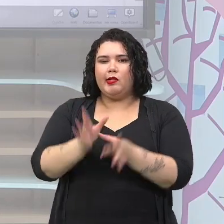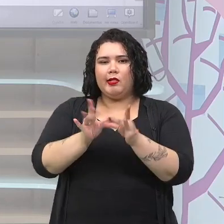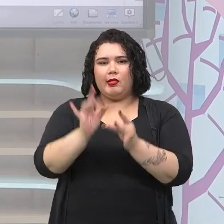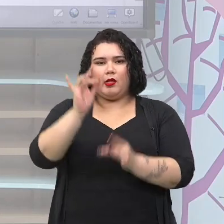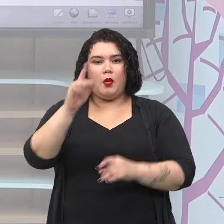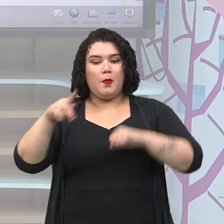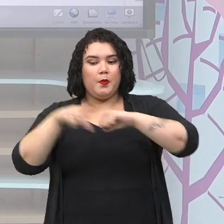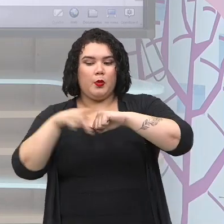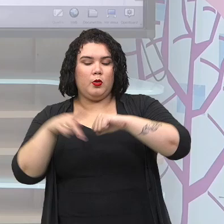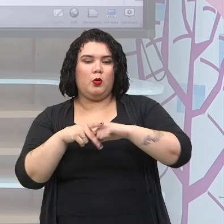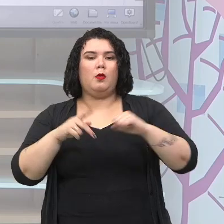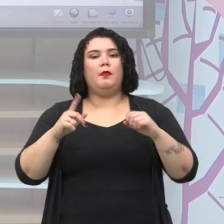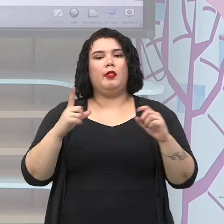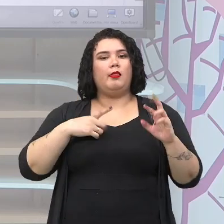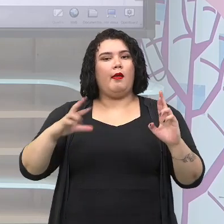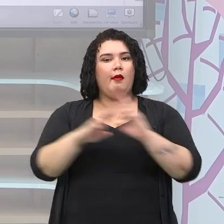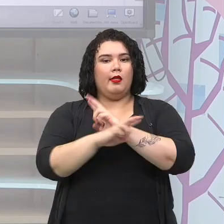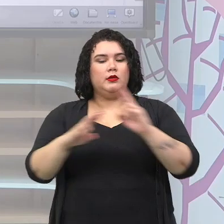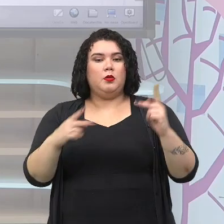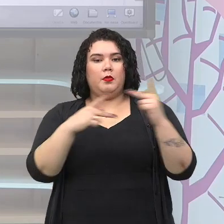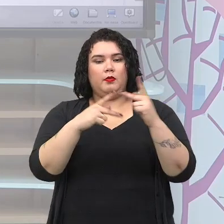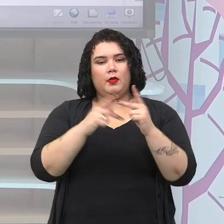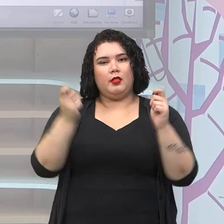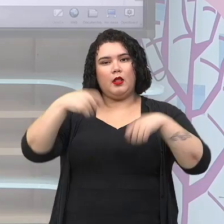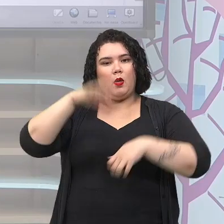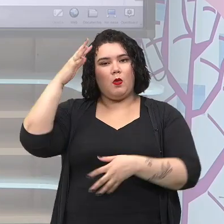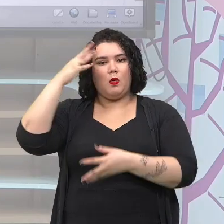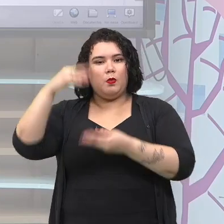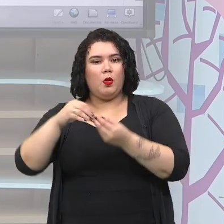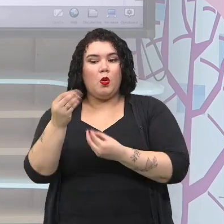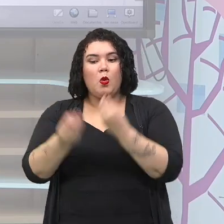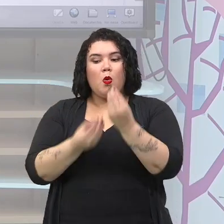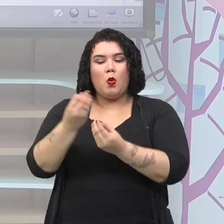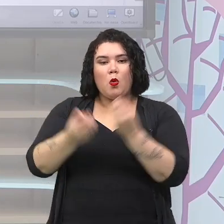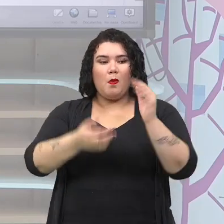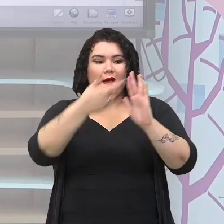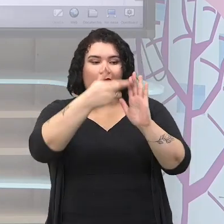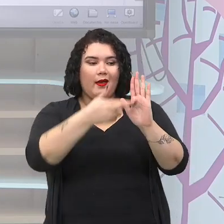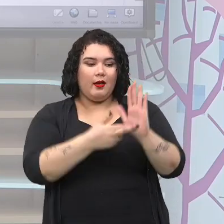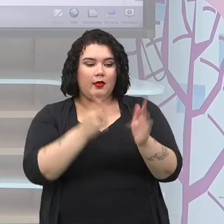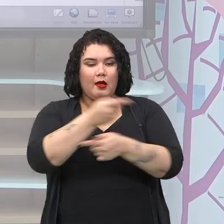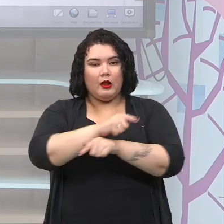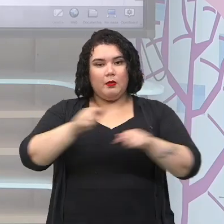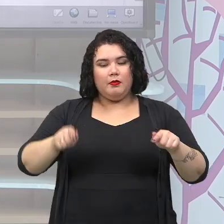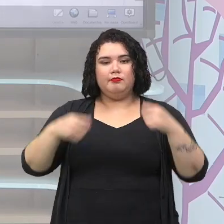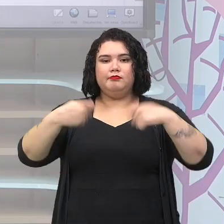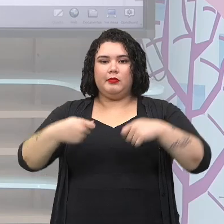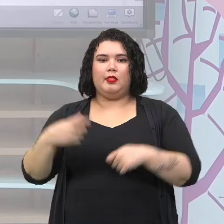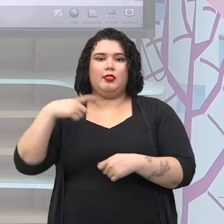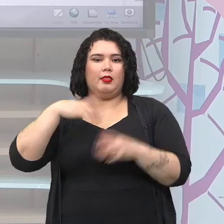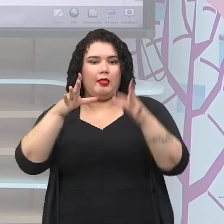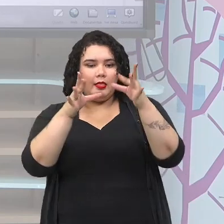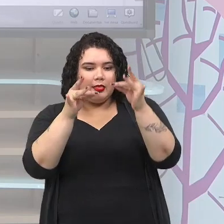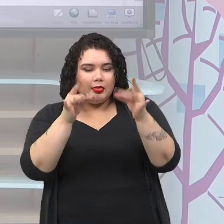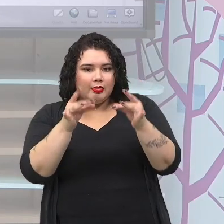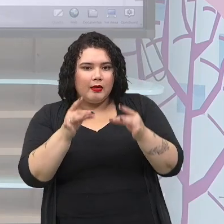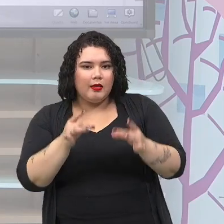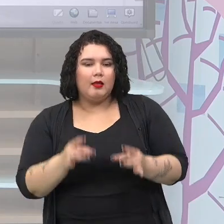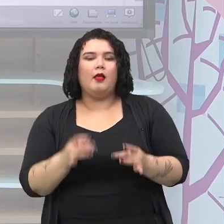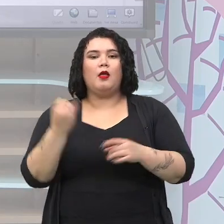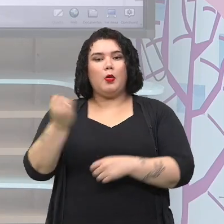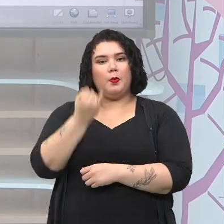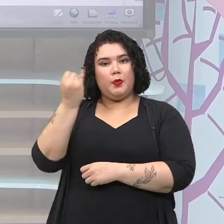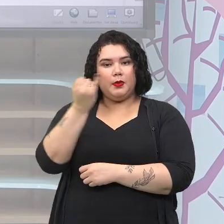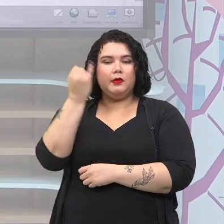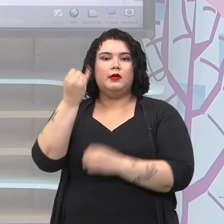relativo e preposição para tentar entender um pouco de como a norma padrão pode ter essas minúcias, essas pequenas coisas que